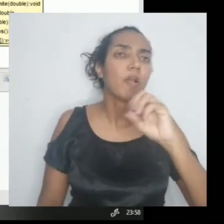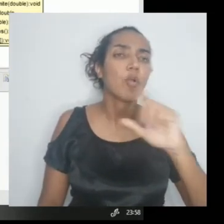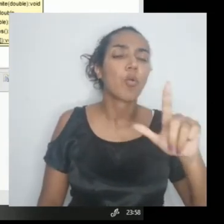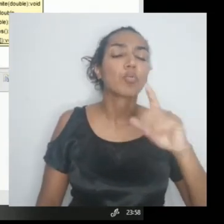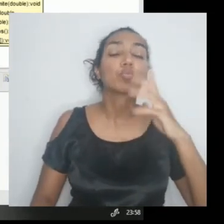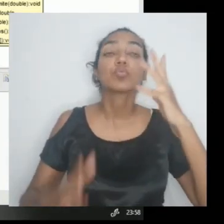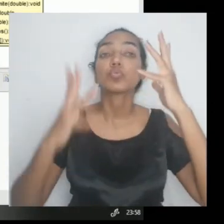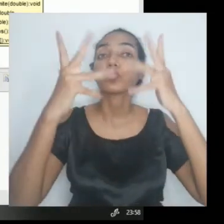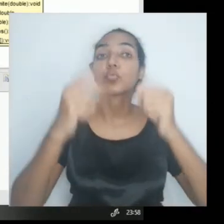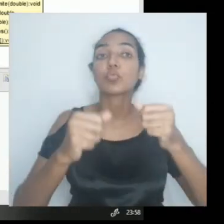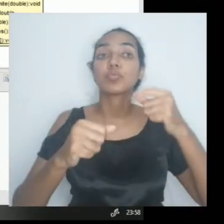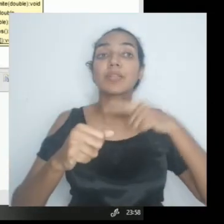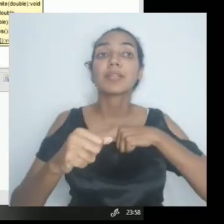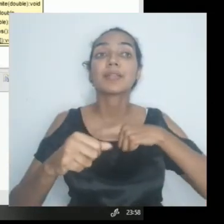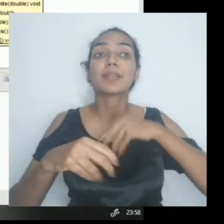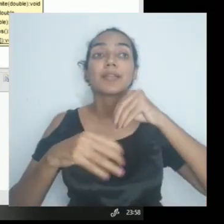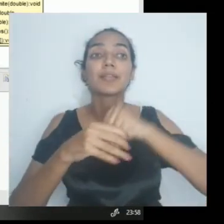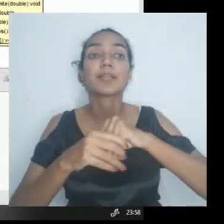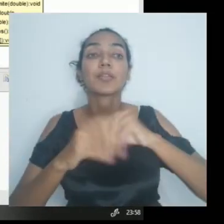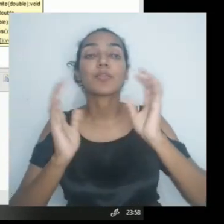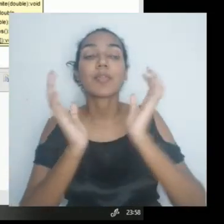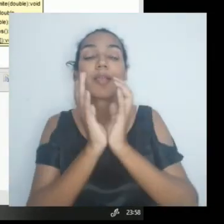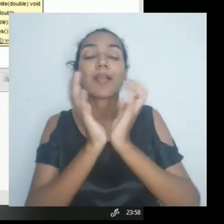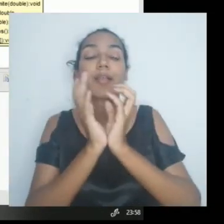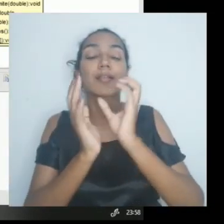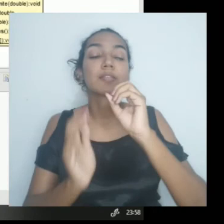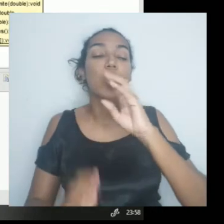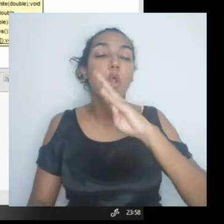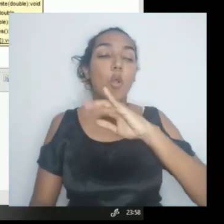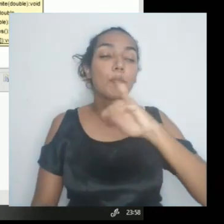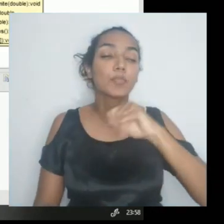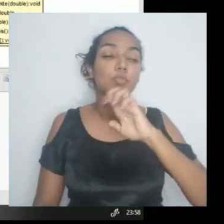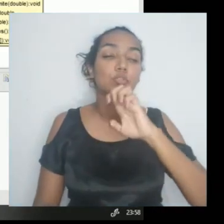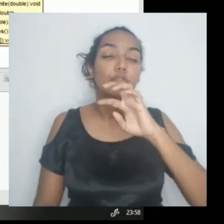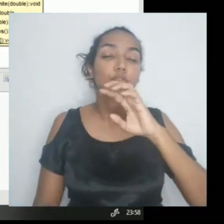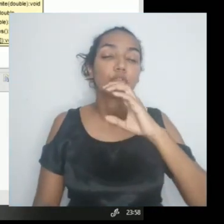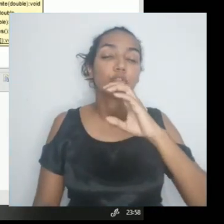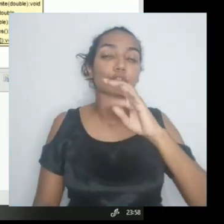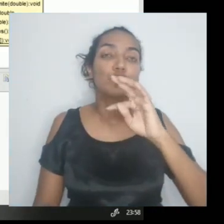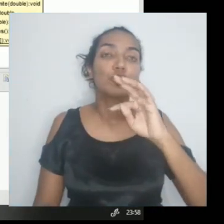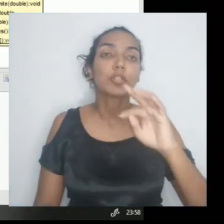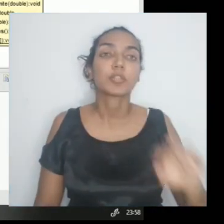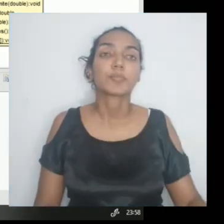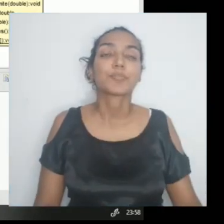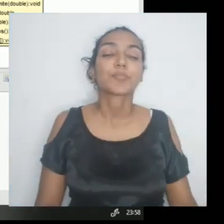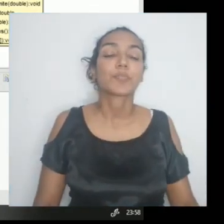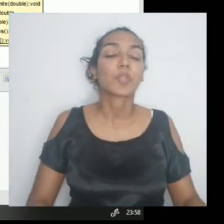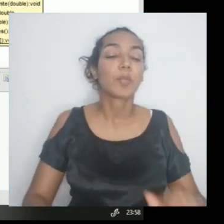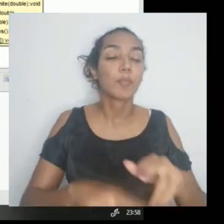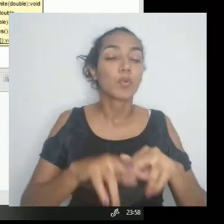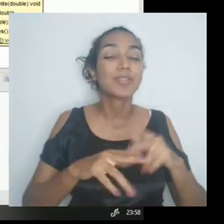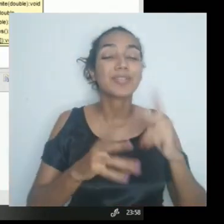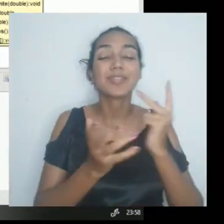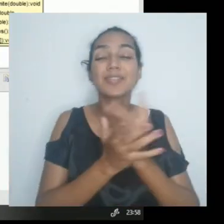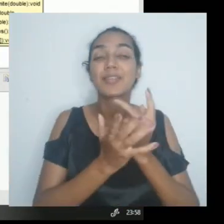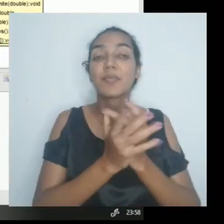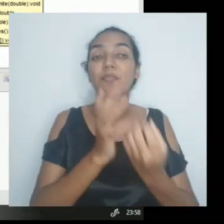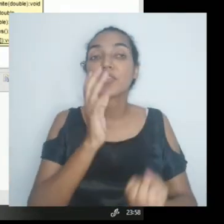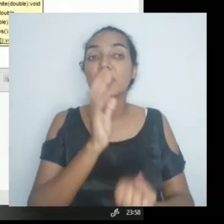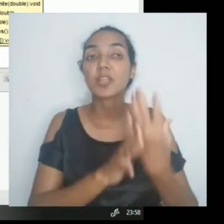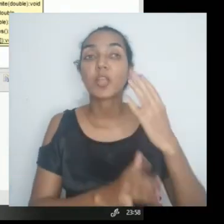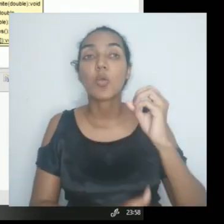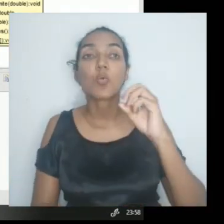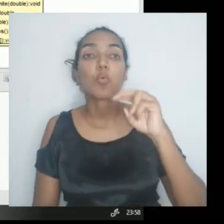por isso que toda vez que você cria um construtor qualquer, automaticamente isso aqui vai ser inserido, e eu invoco o construtor da classe Object de